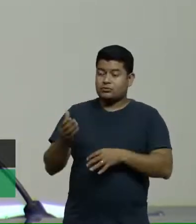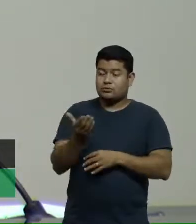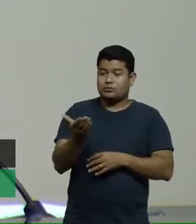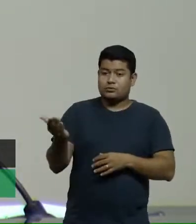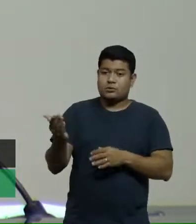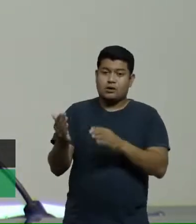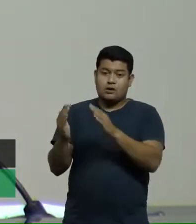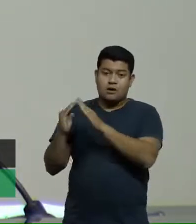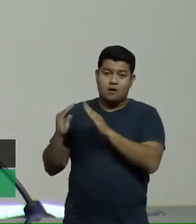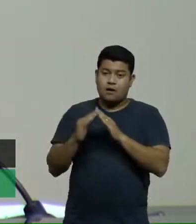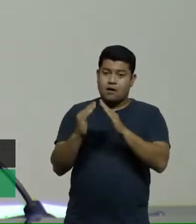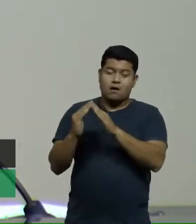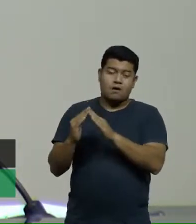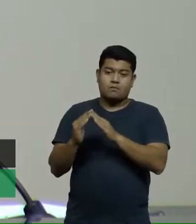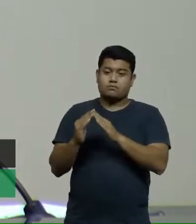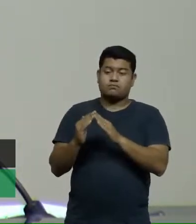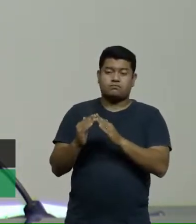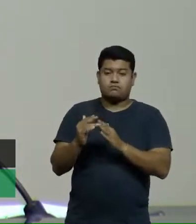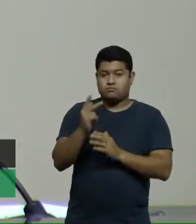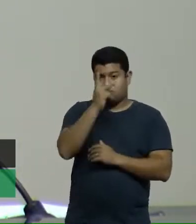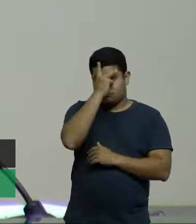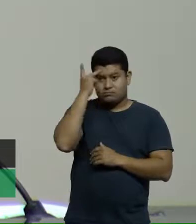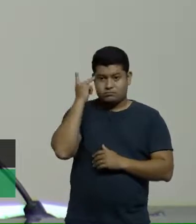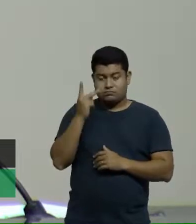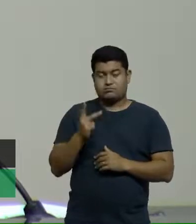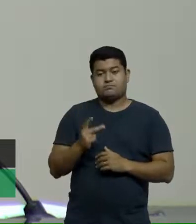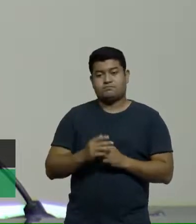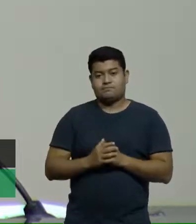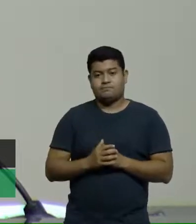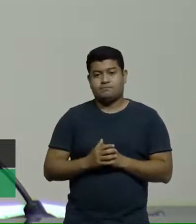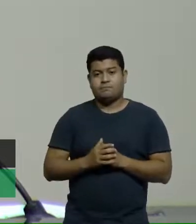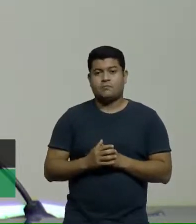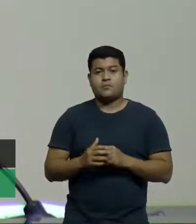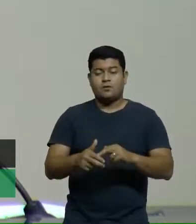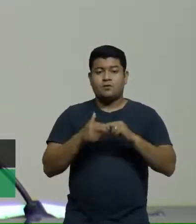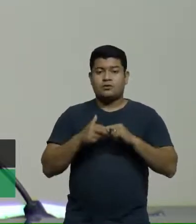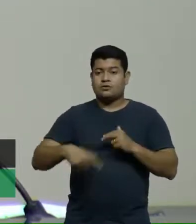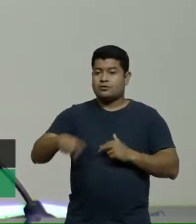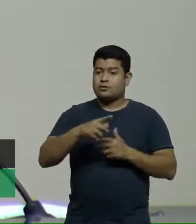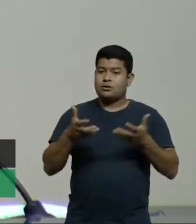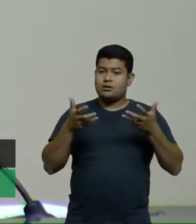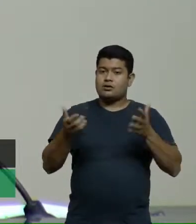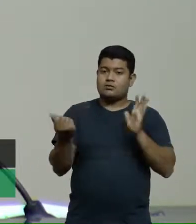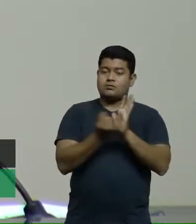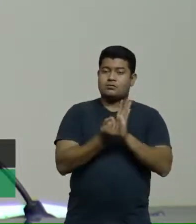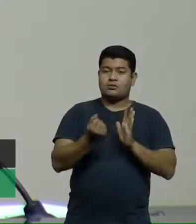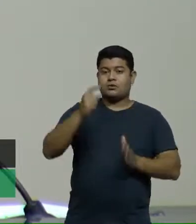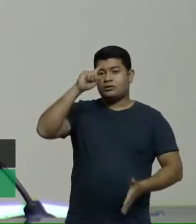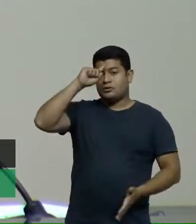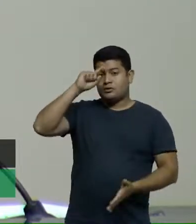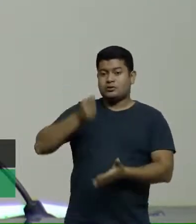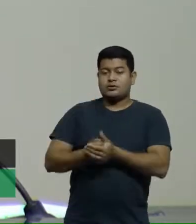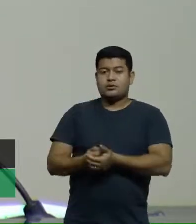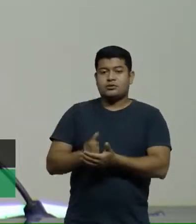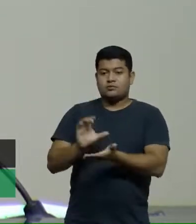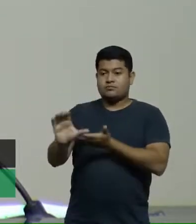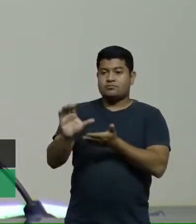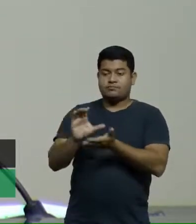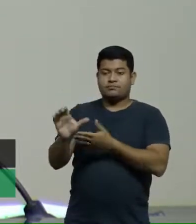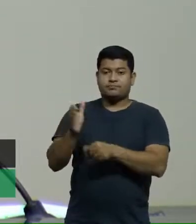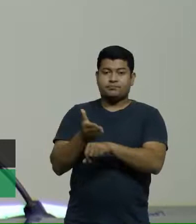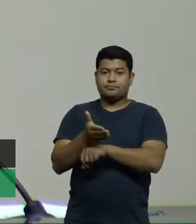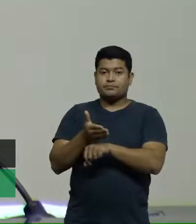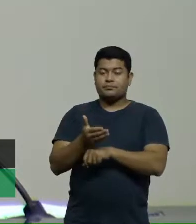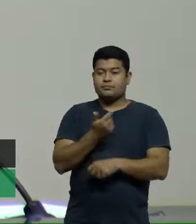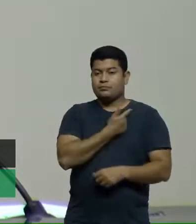que nós queríamos registrar, a importância desse ato da Assembleia Legislativa, que o governo do Estado de